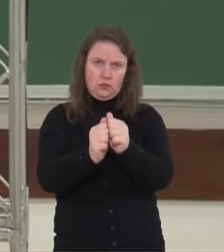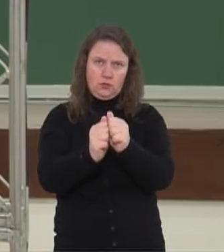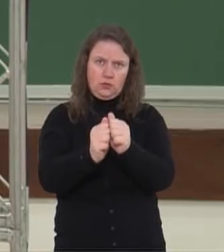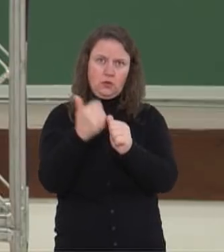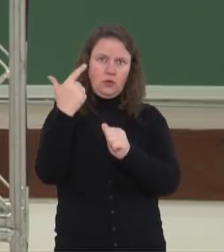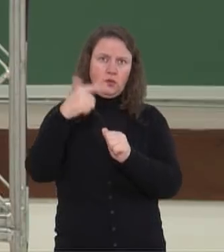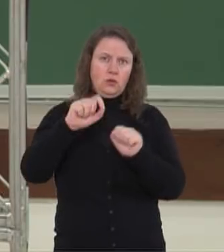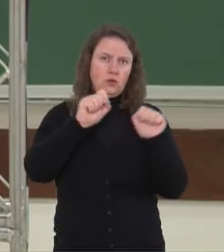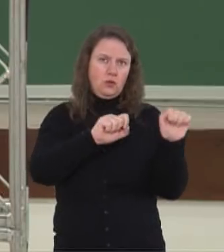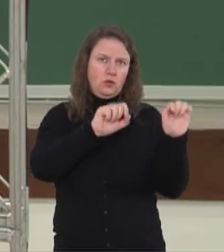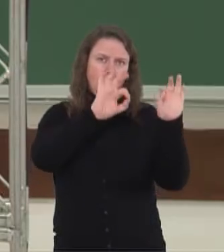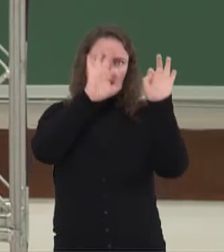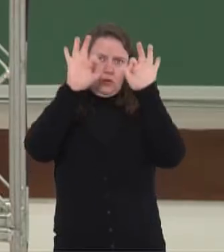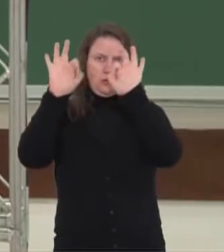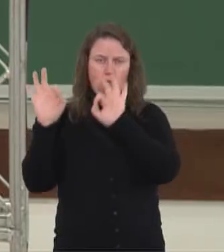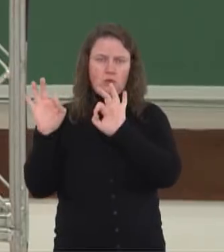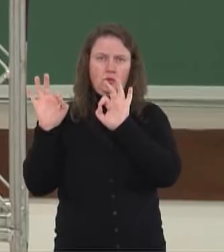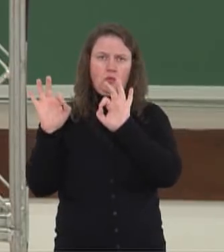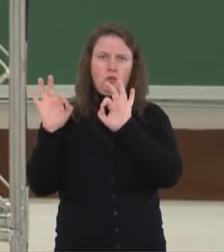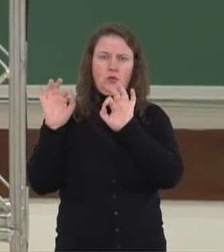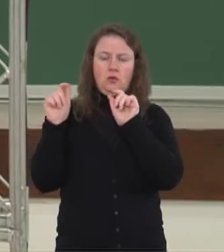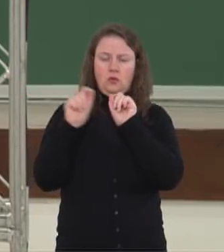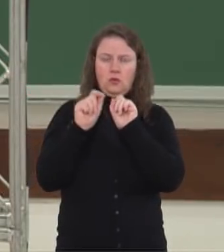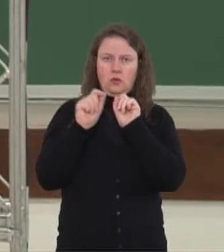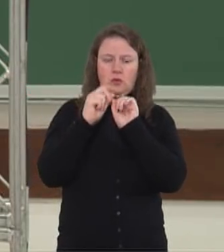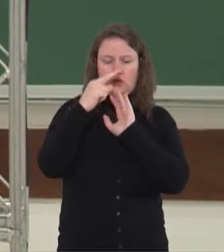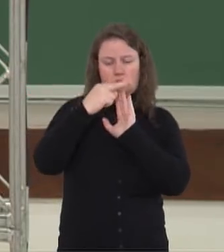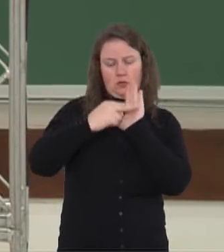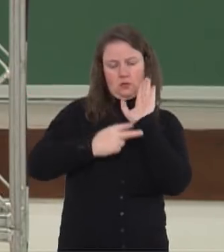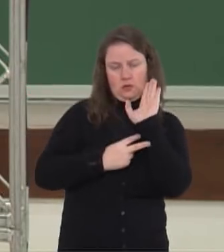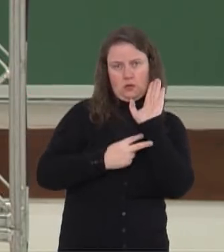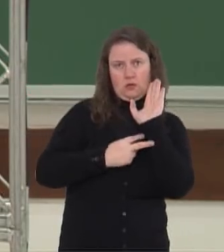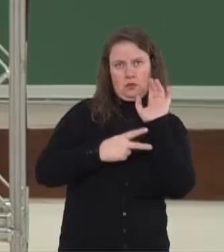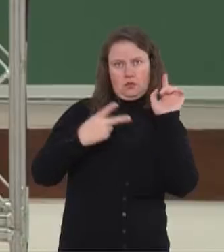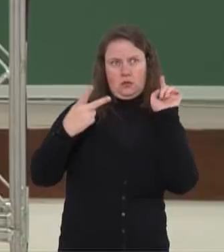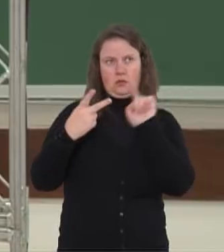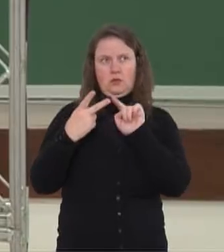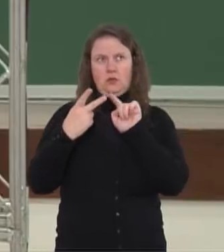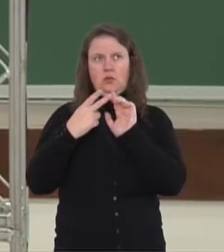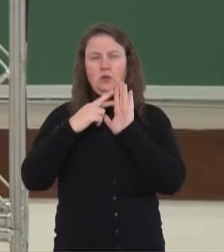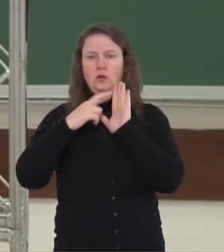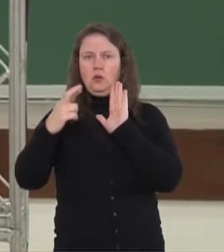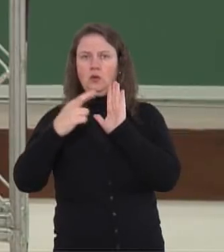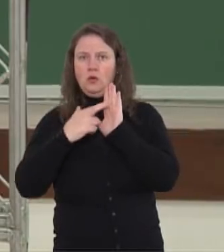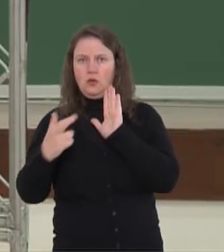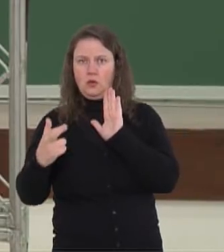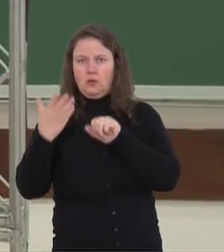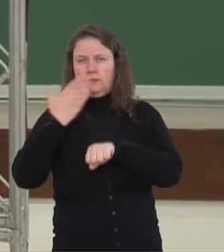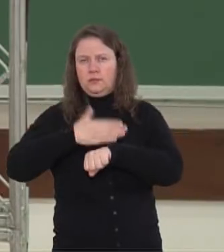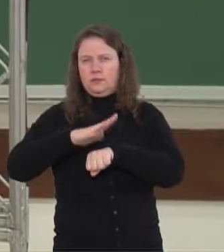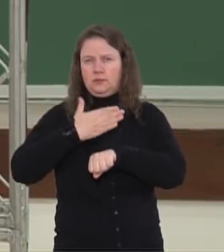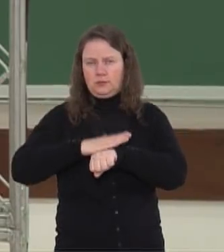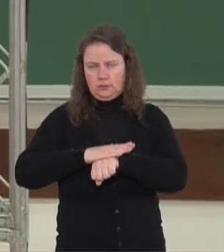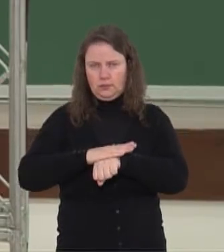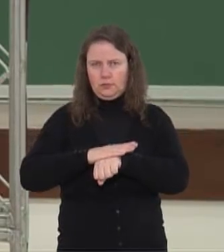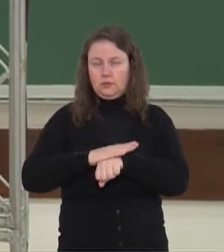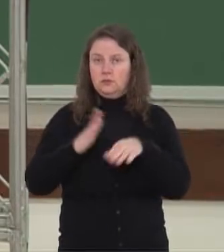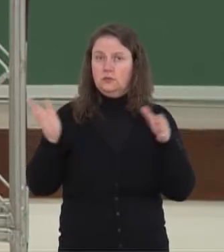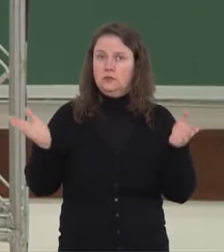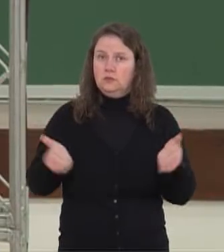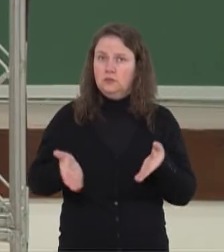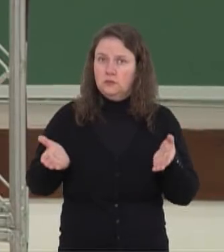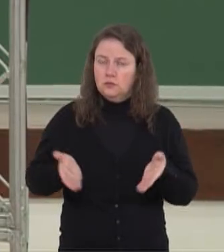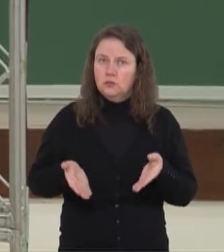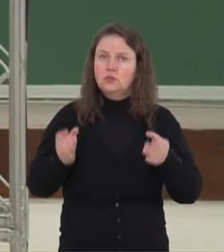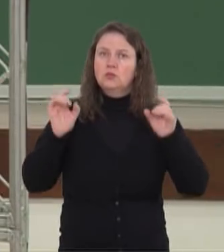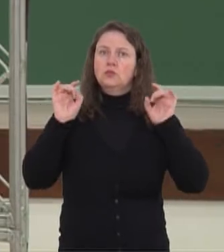próxima tela, onde vocês farão a leitura e vão responder o exercício. Esse exercício vocês